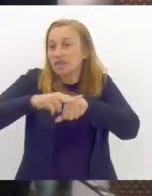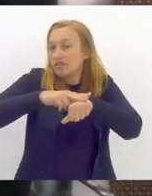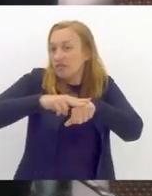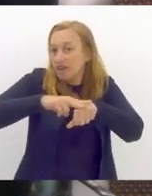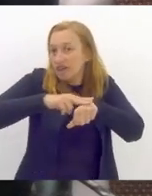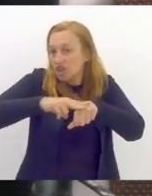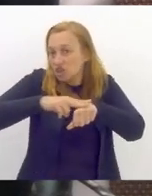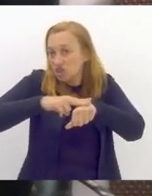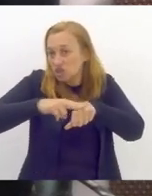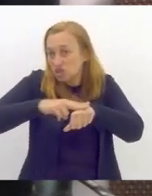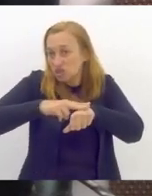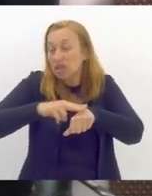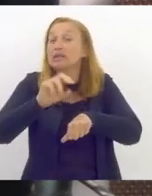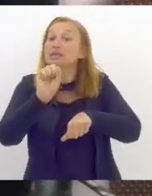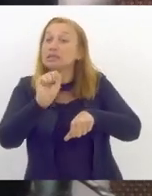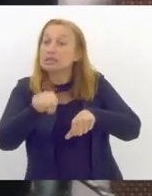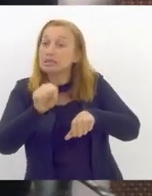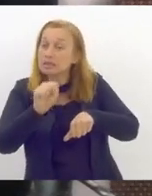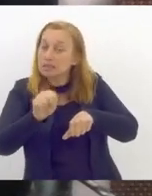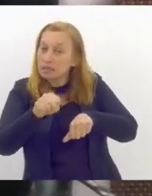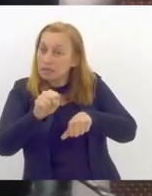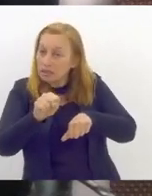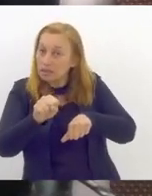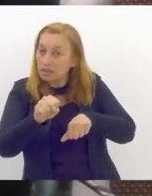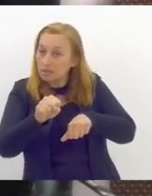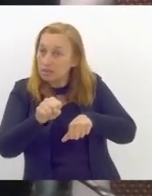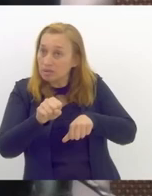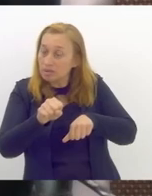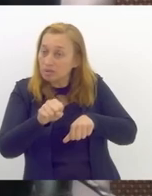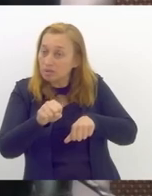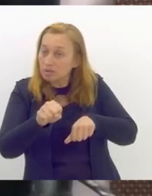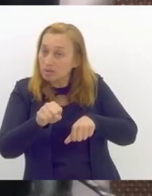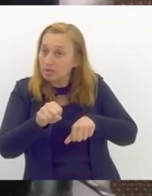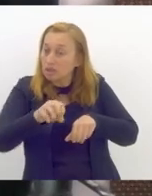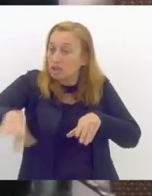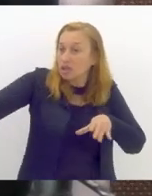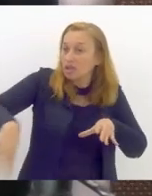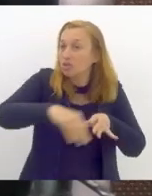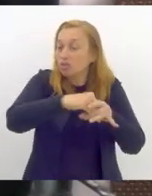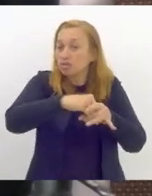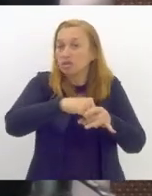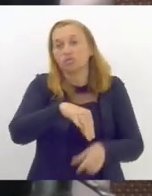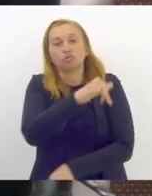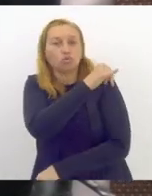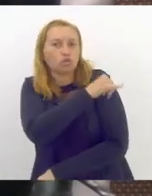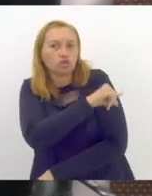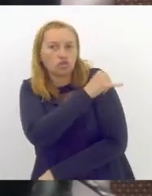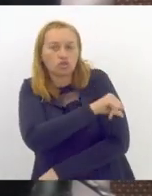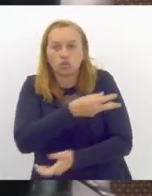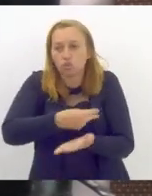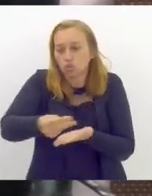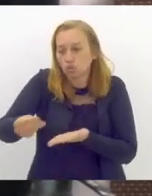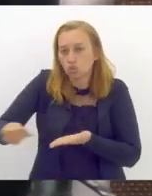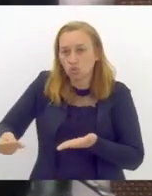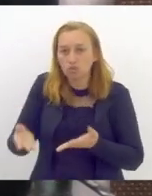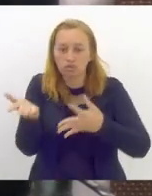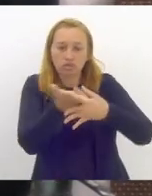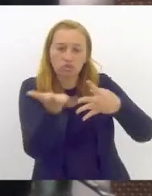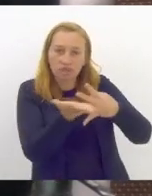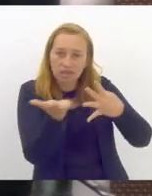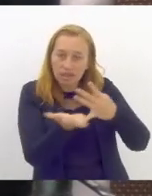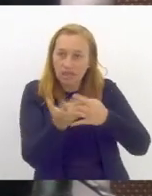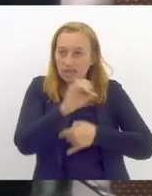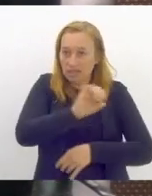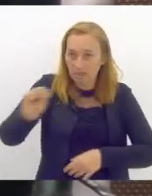passou a ser sim um critério de inclusão do Rio de Janeiro de distribuição das parcelas do